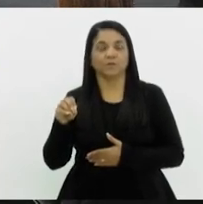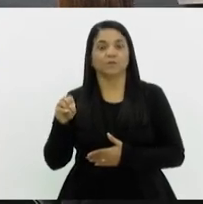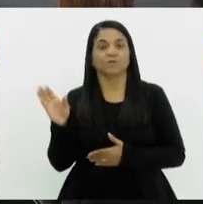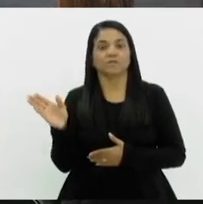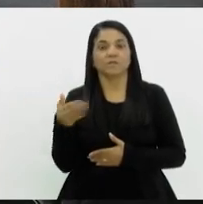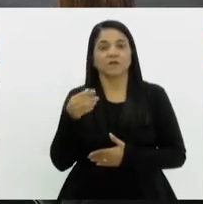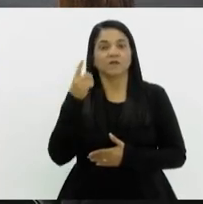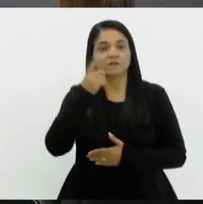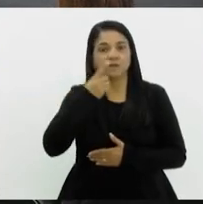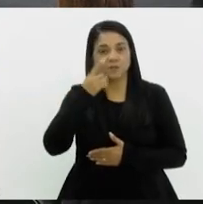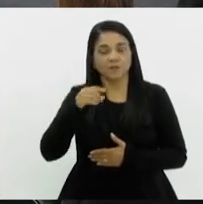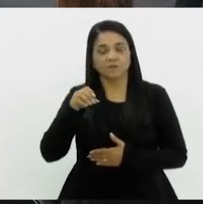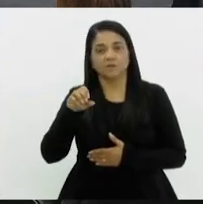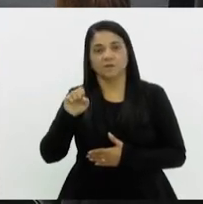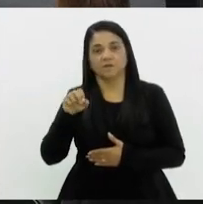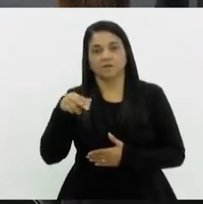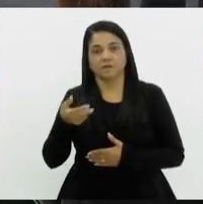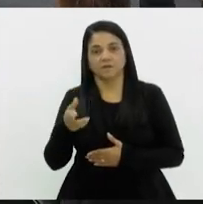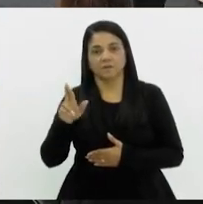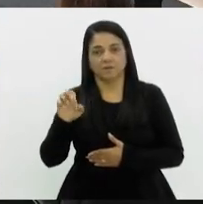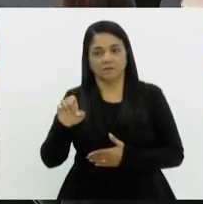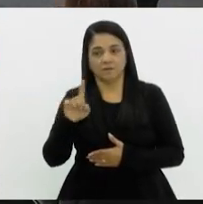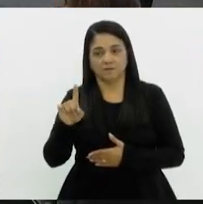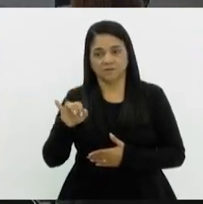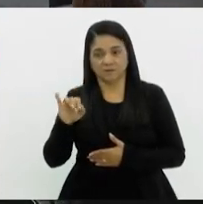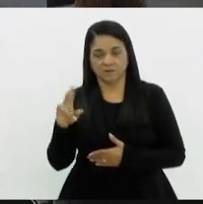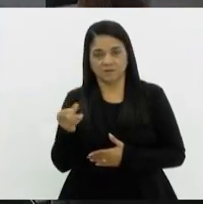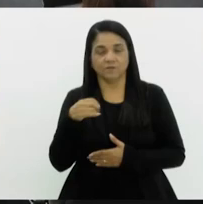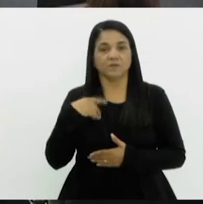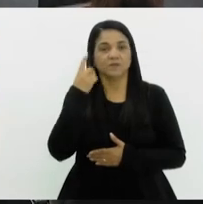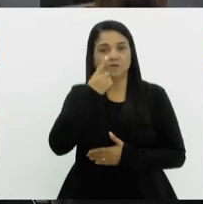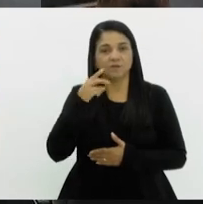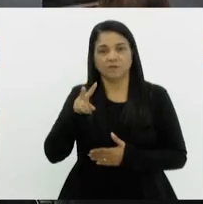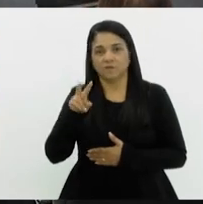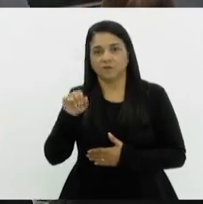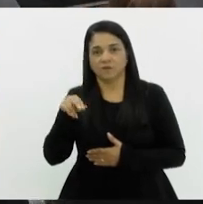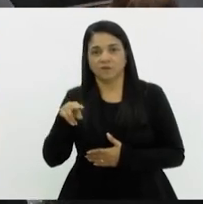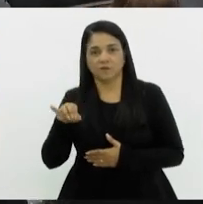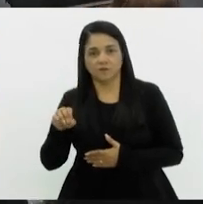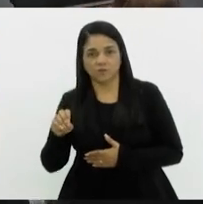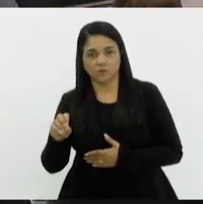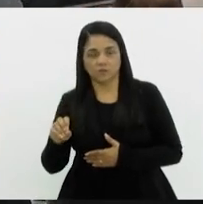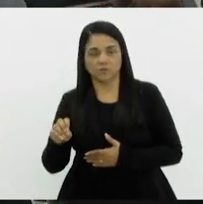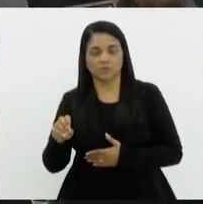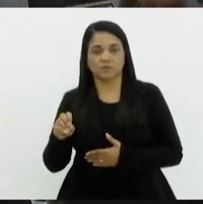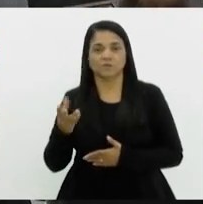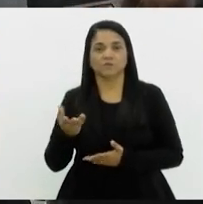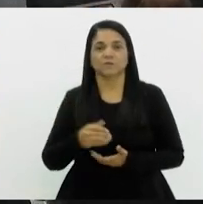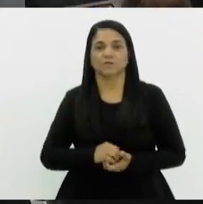deputado Andrezinho Siciliano, deputado Vinícius Cozolino.